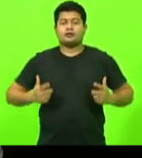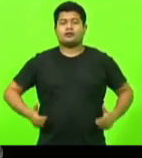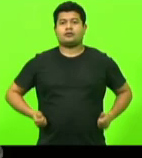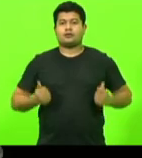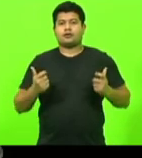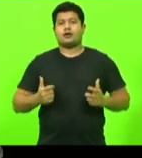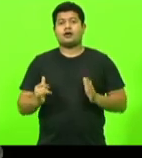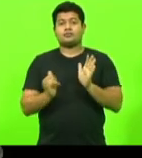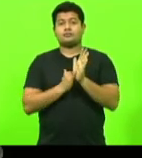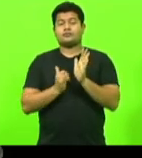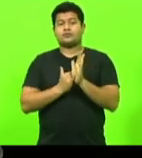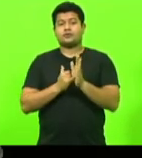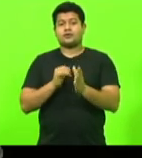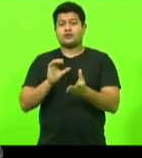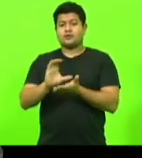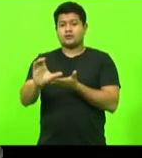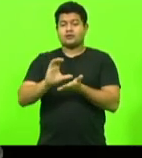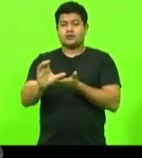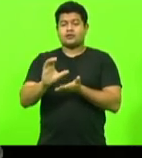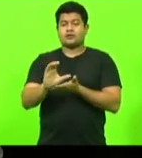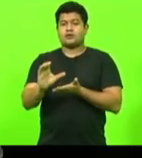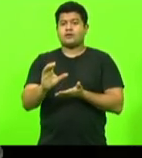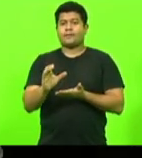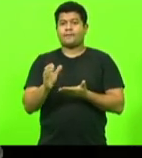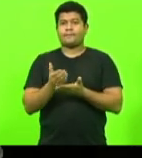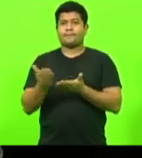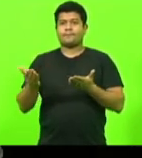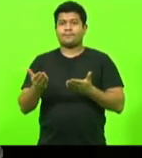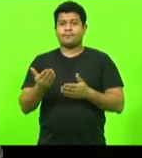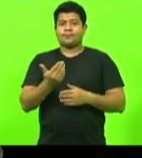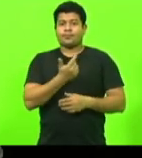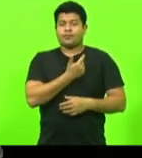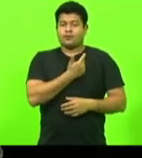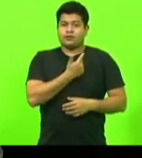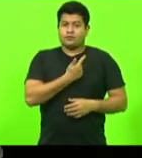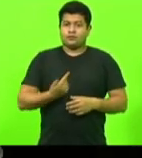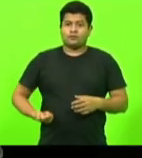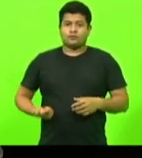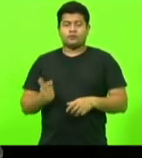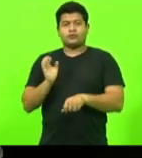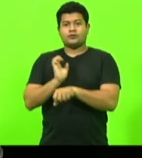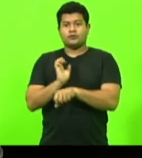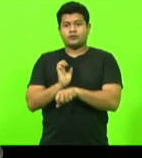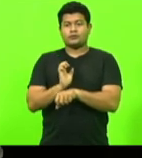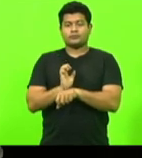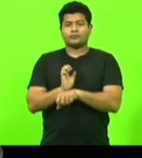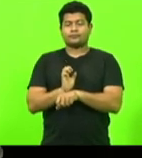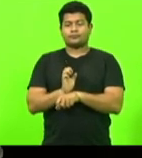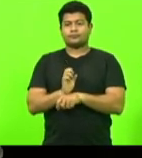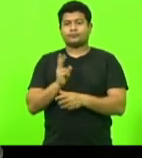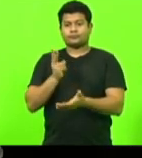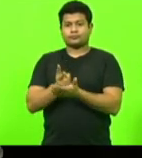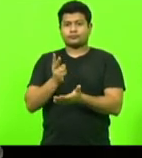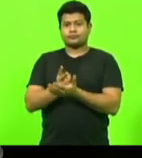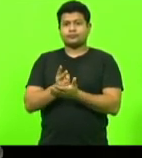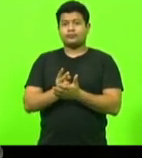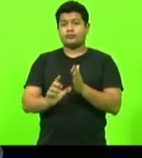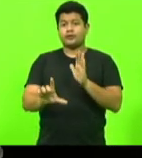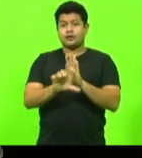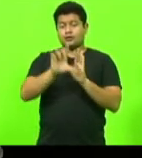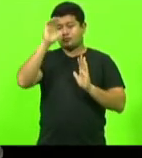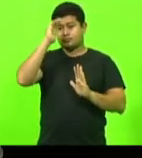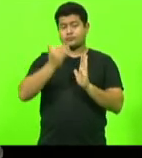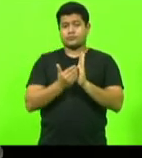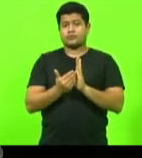em educação, de forma que, para o Estado manter o cumprimento da hipótese normativa expressa no artigo